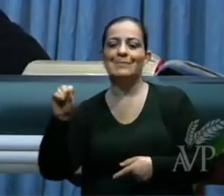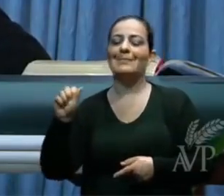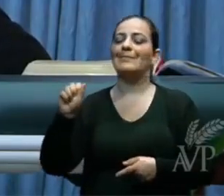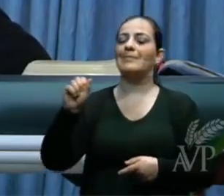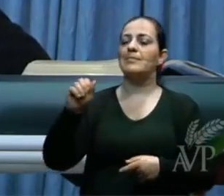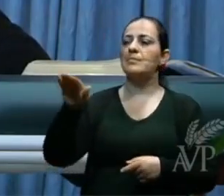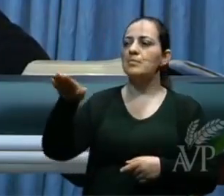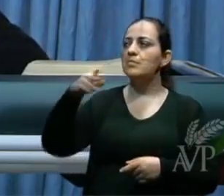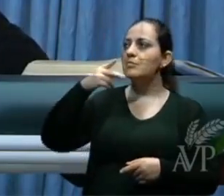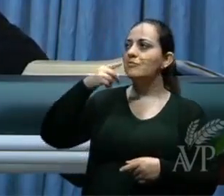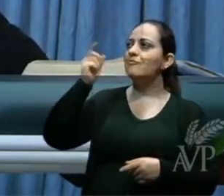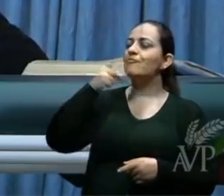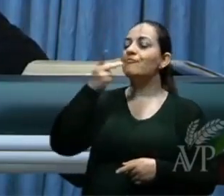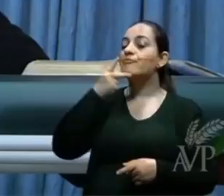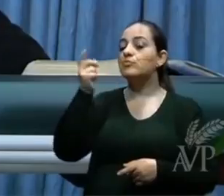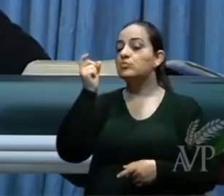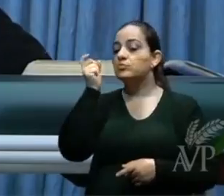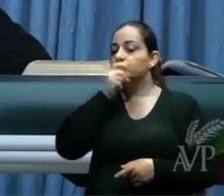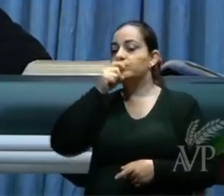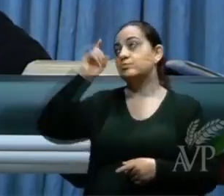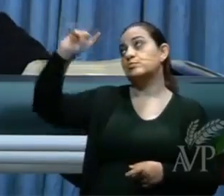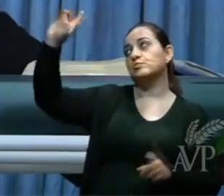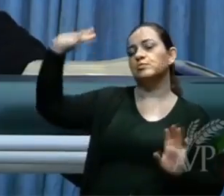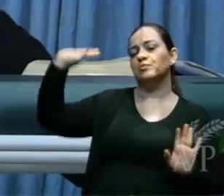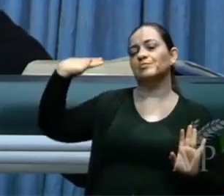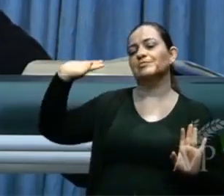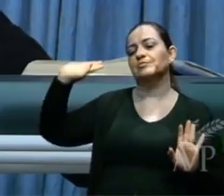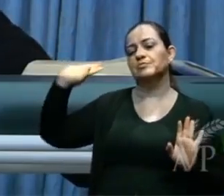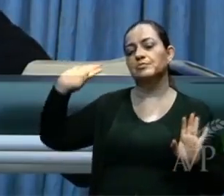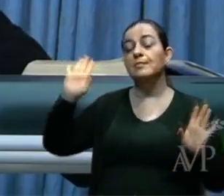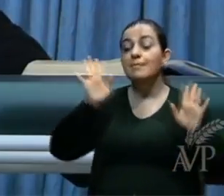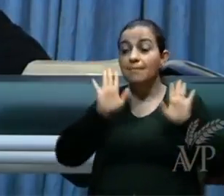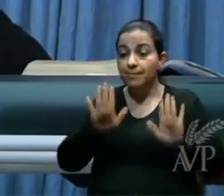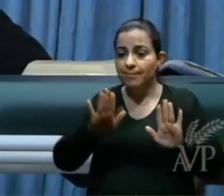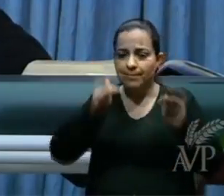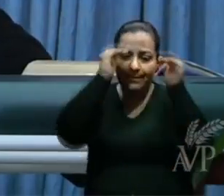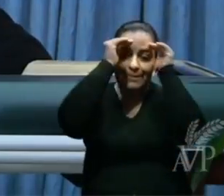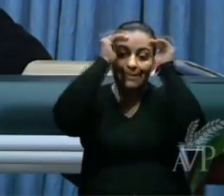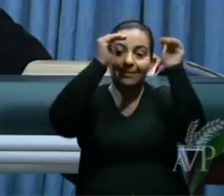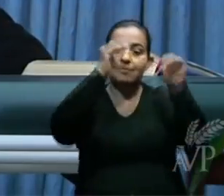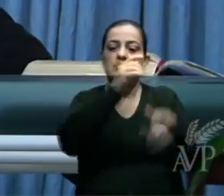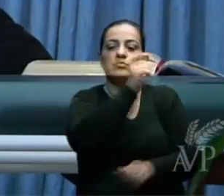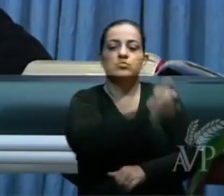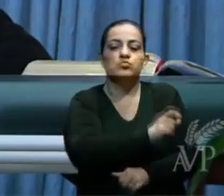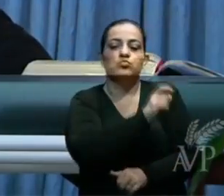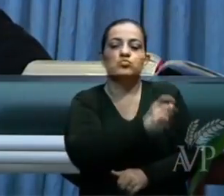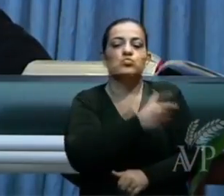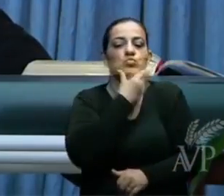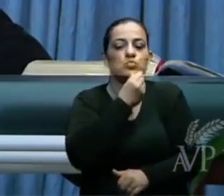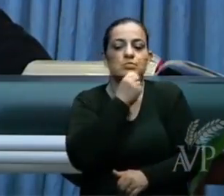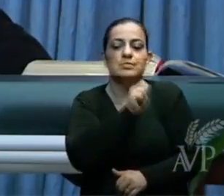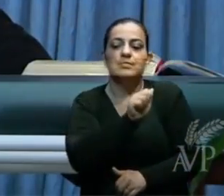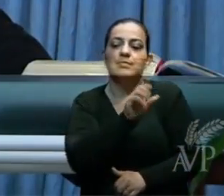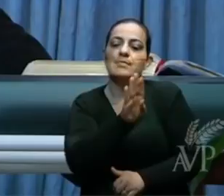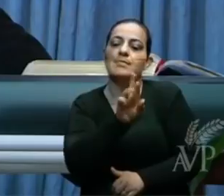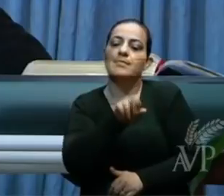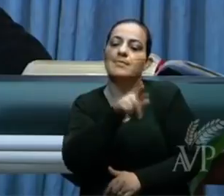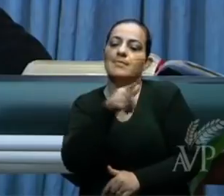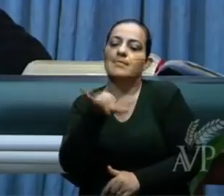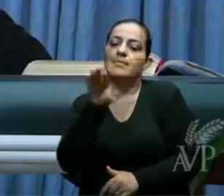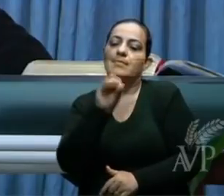ele não podia fazer isso sem ferir a brawn sem ferir a brawn